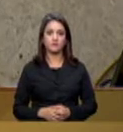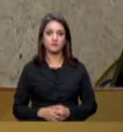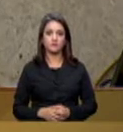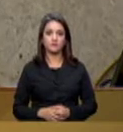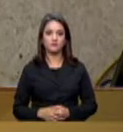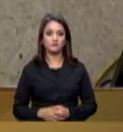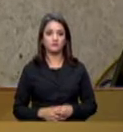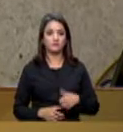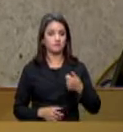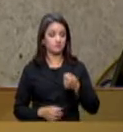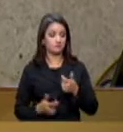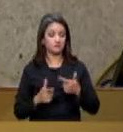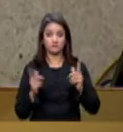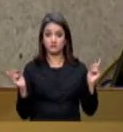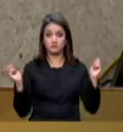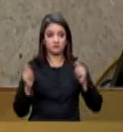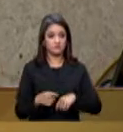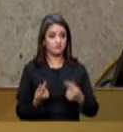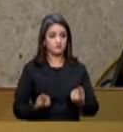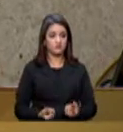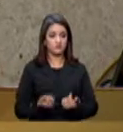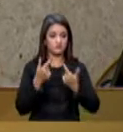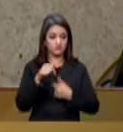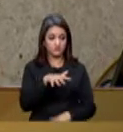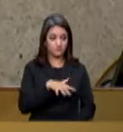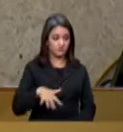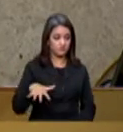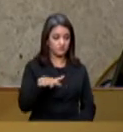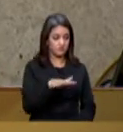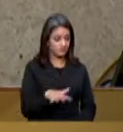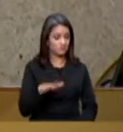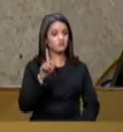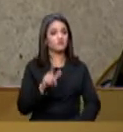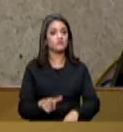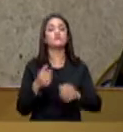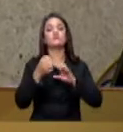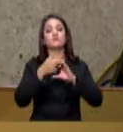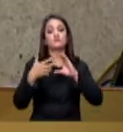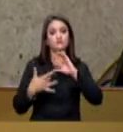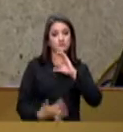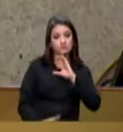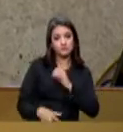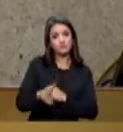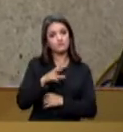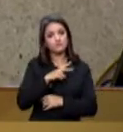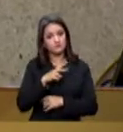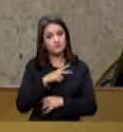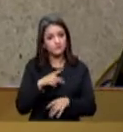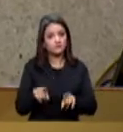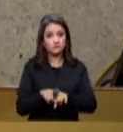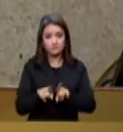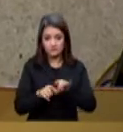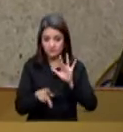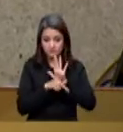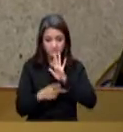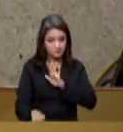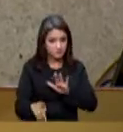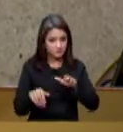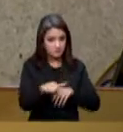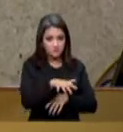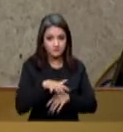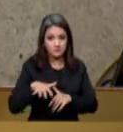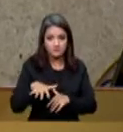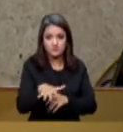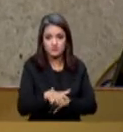a impossibilidade econômica de um determinado setor é decorrente de características particulares inerentes àquele ramo específico da